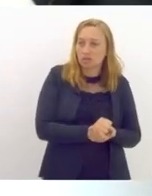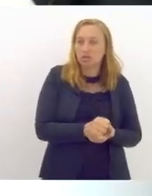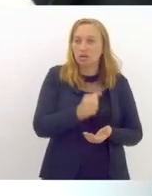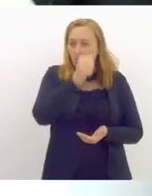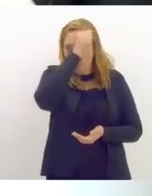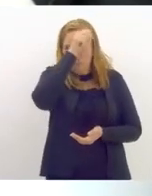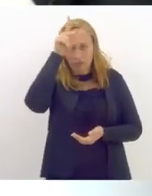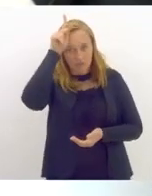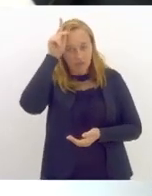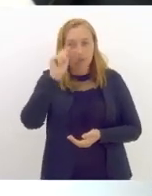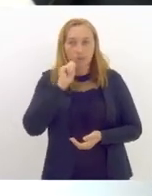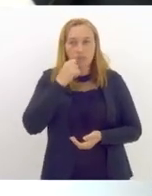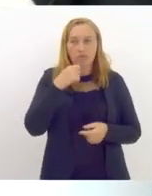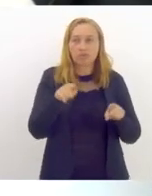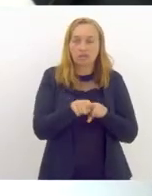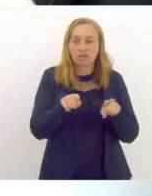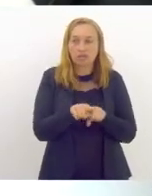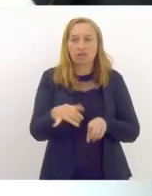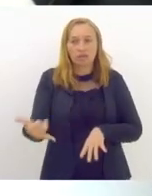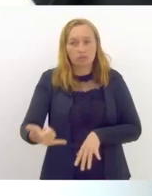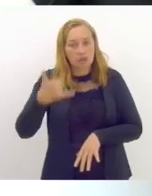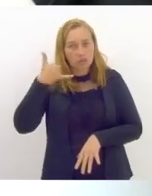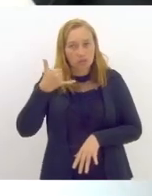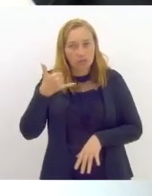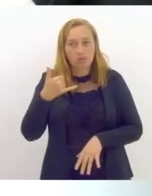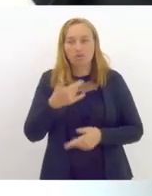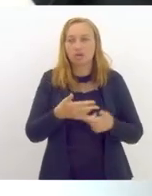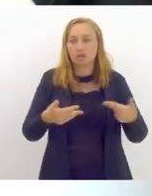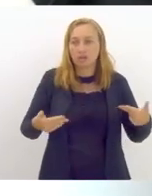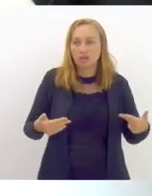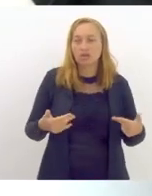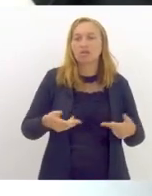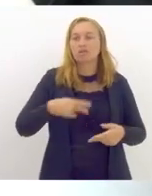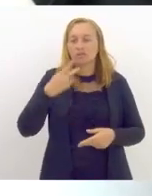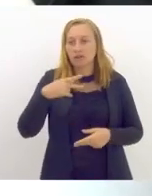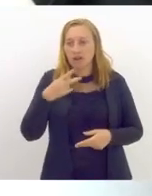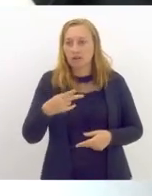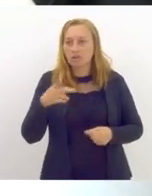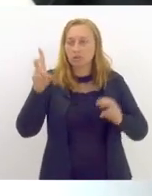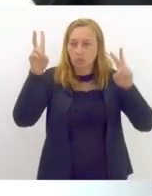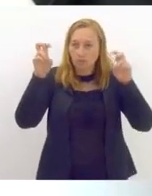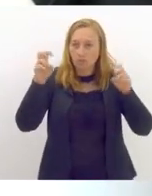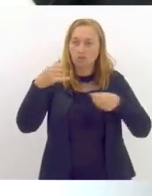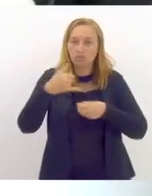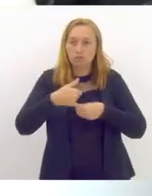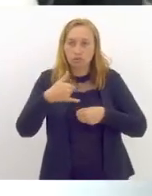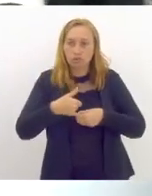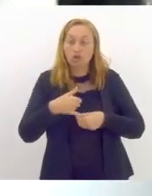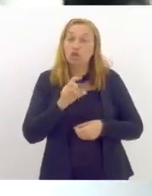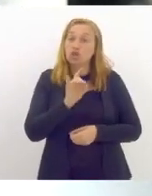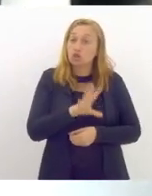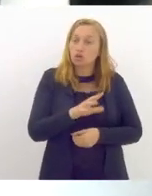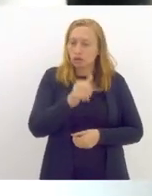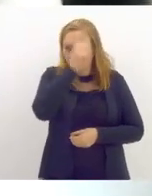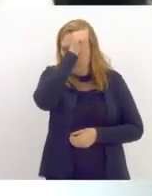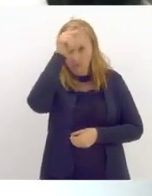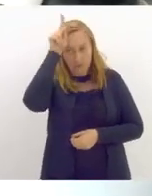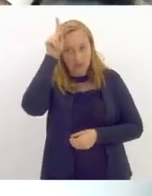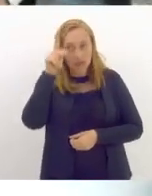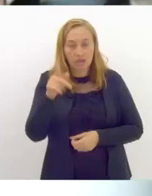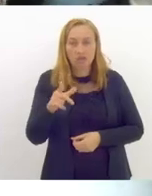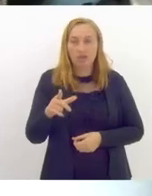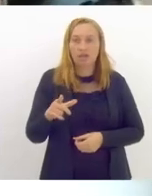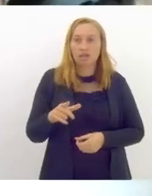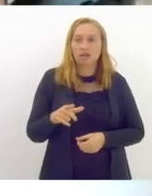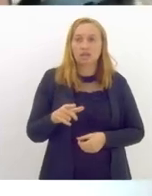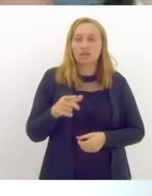Paes também me ligou várias vezes me mandou minuta na questão do combustível só que Prefeito a gente